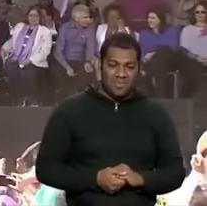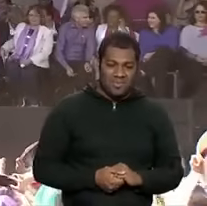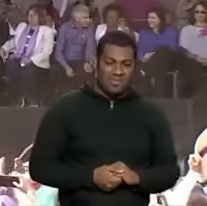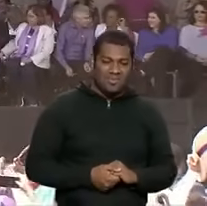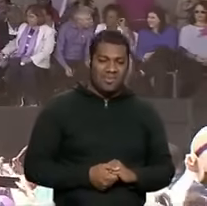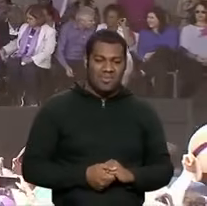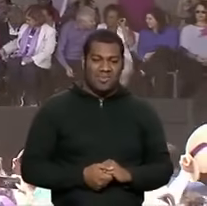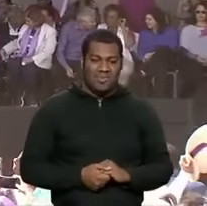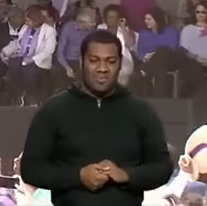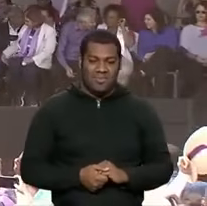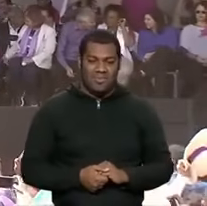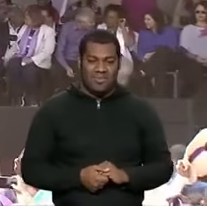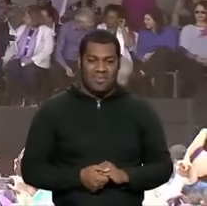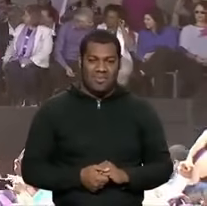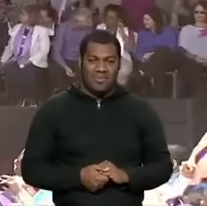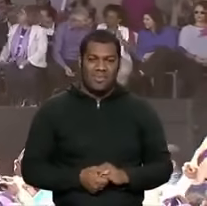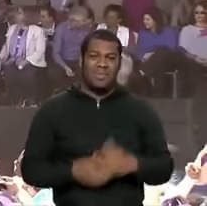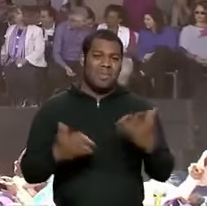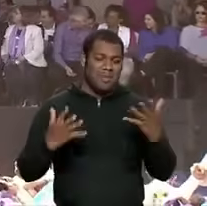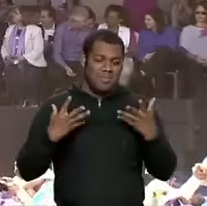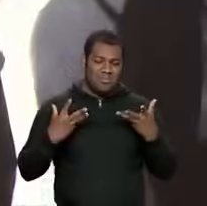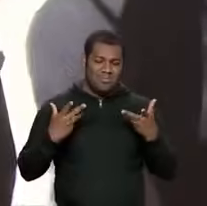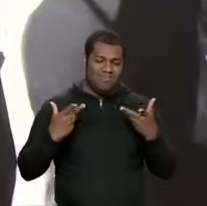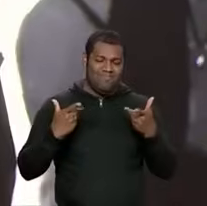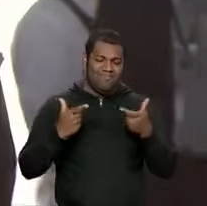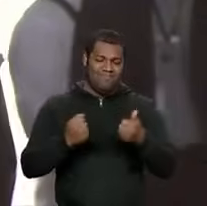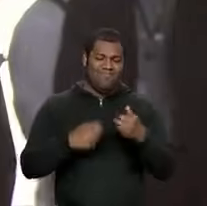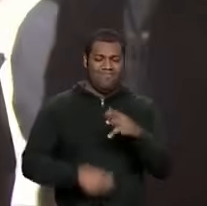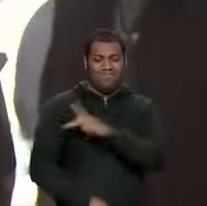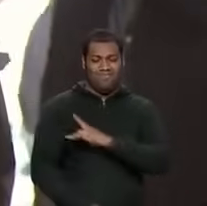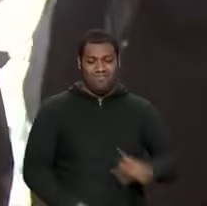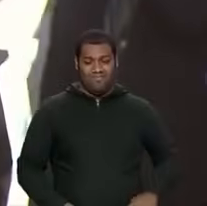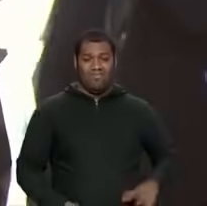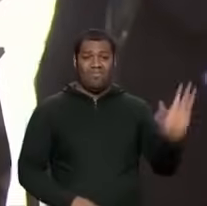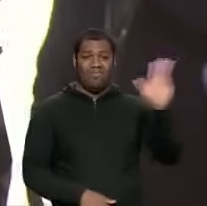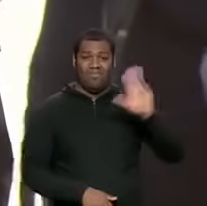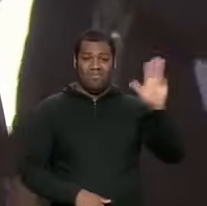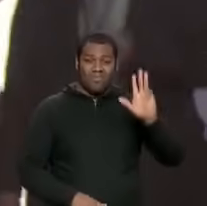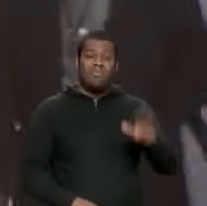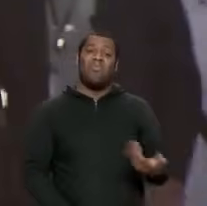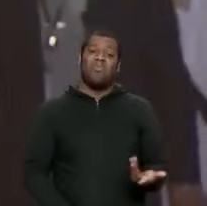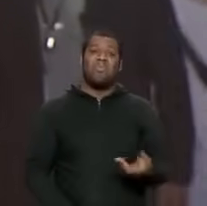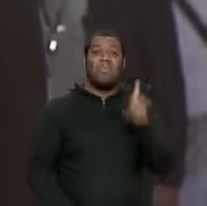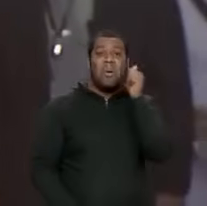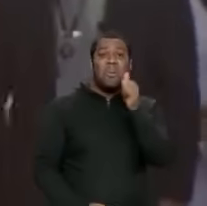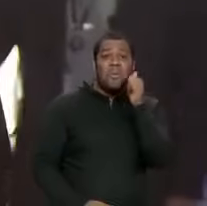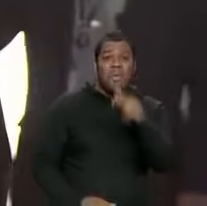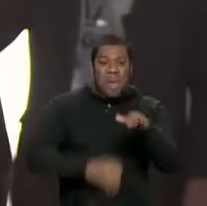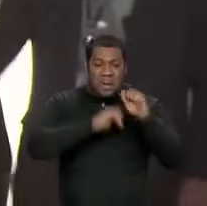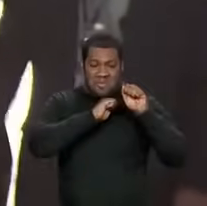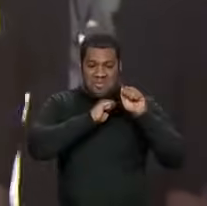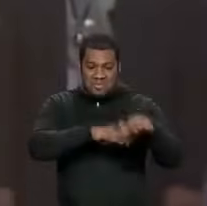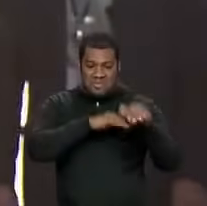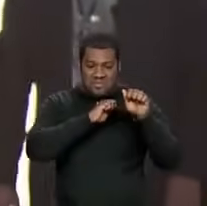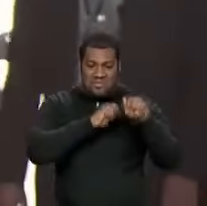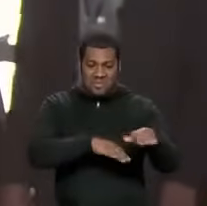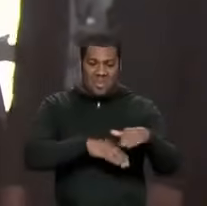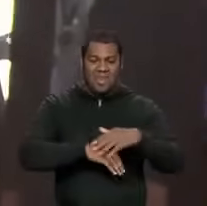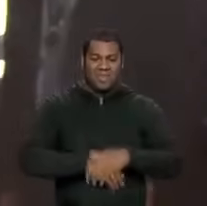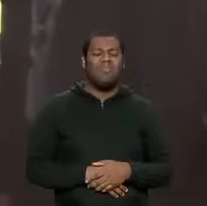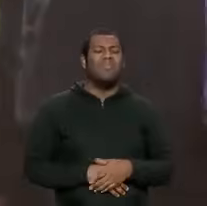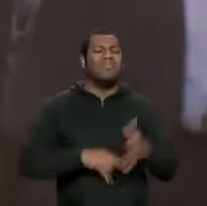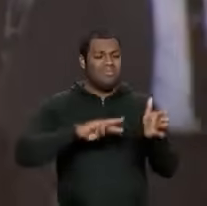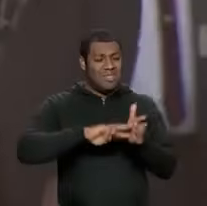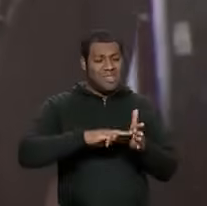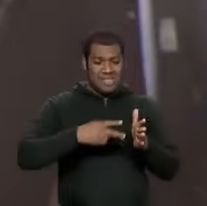o Lula querido Presidente essa marcha das Margaridas para nós ela tem